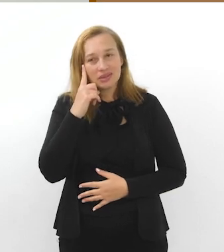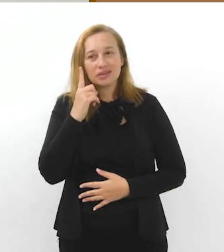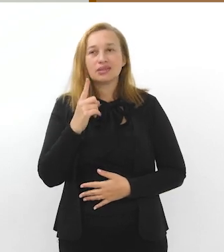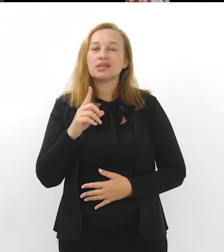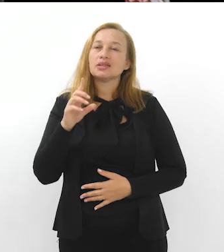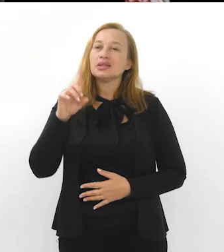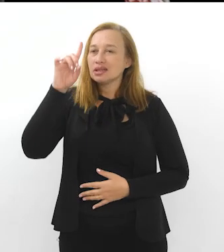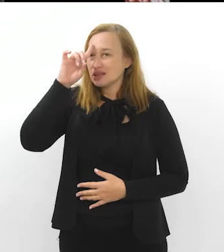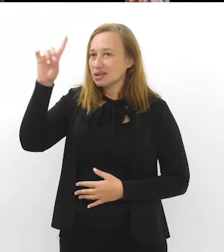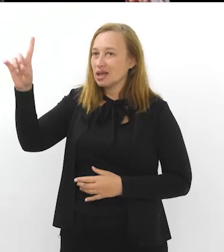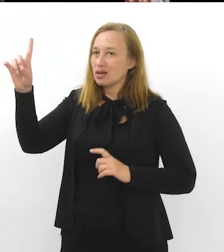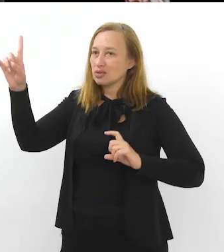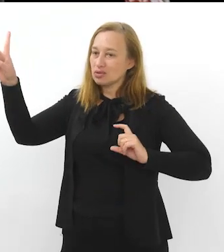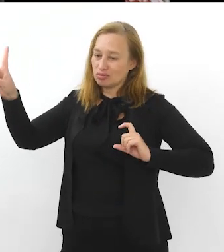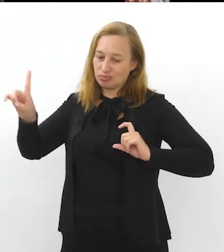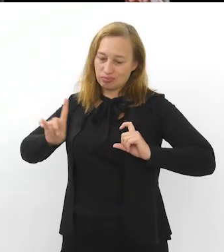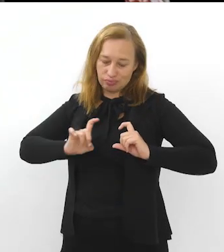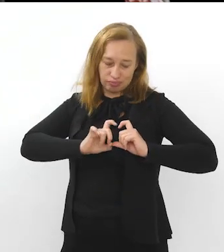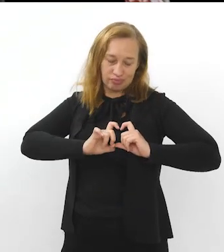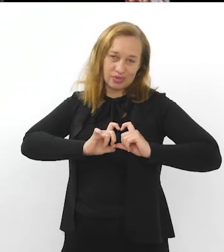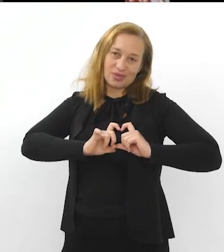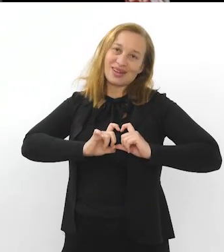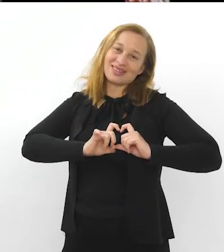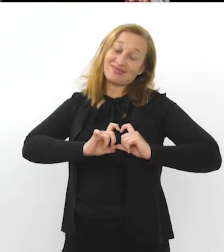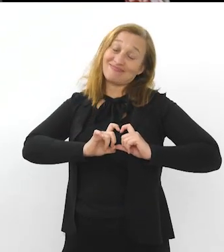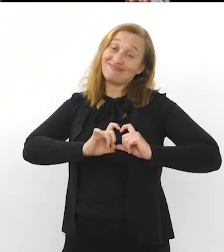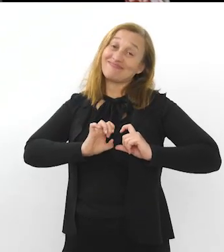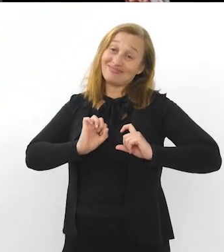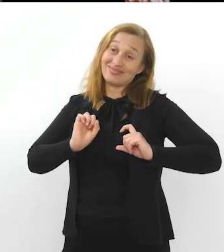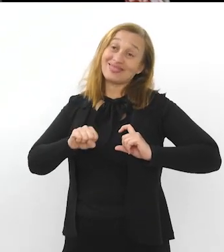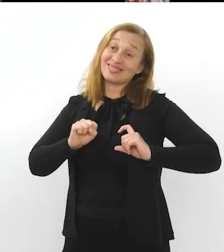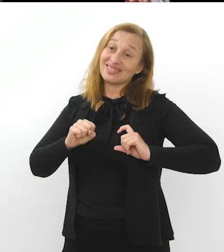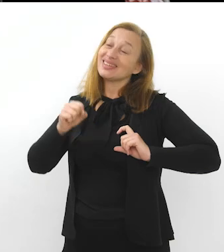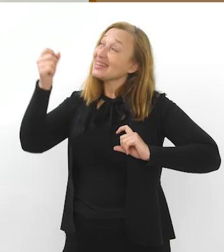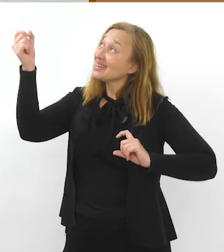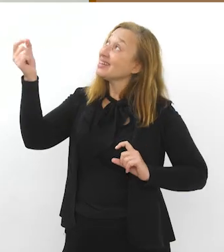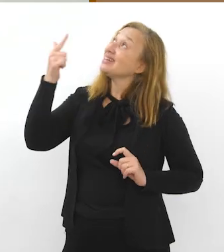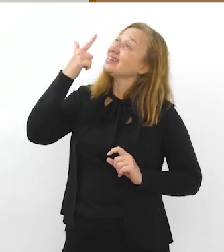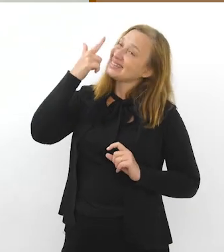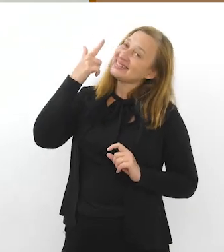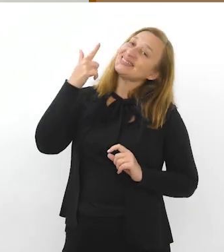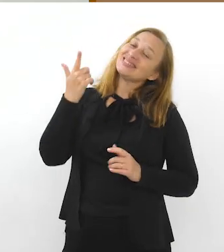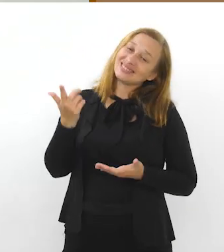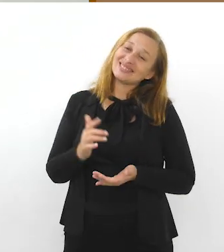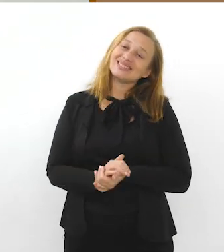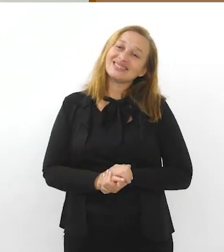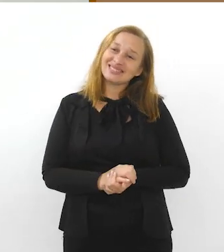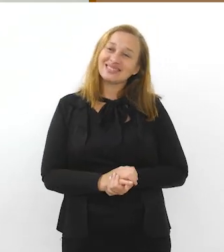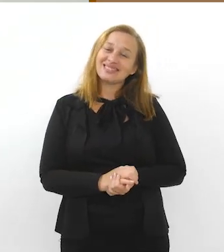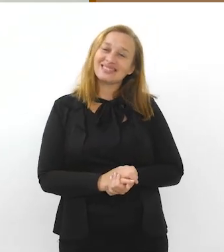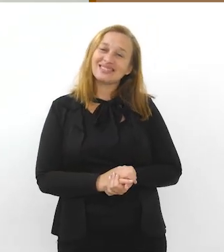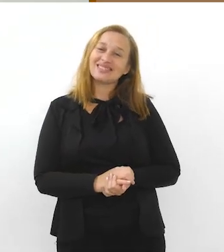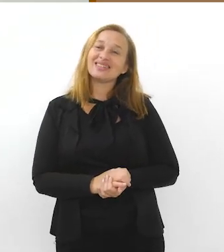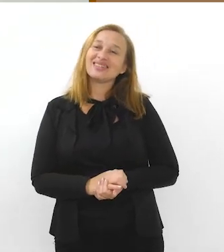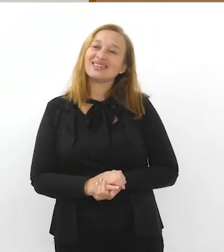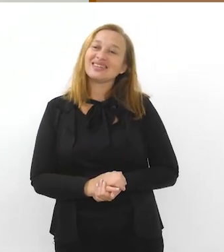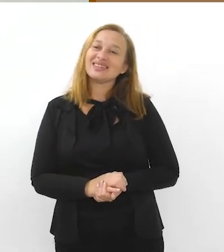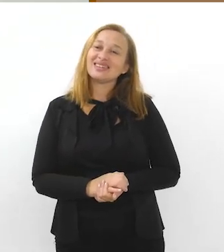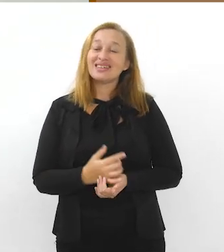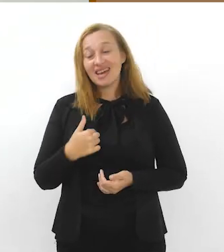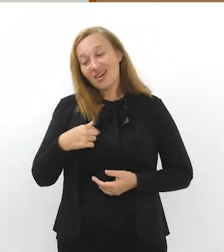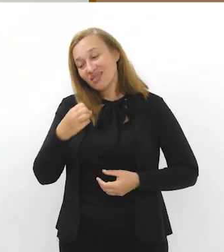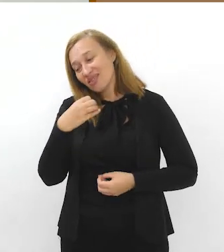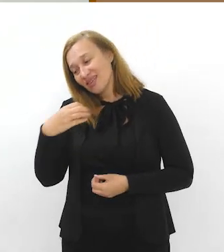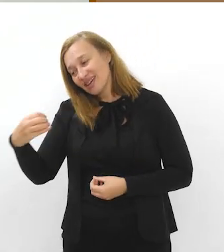penso com Deus no meu coração. Aí sim, tem as inspirações, né? E eu vou